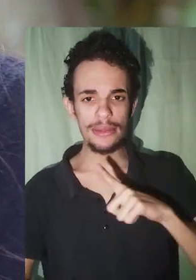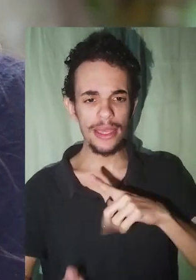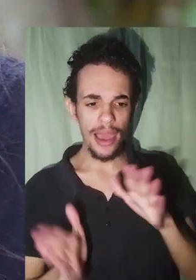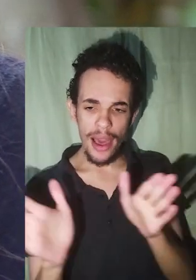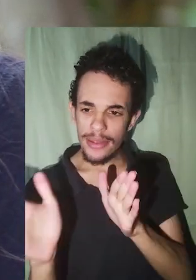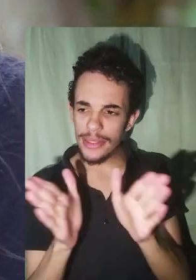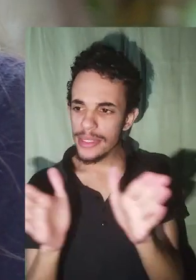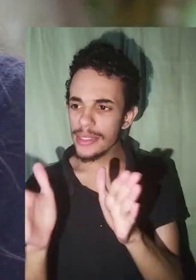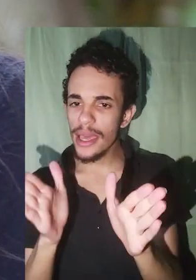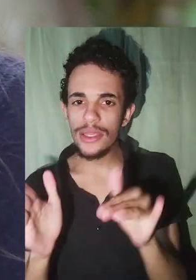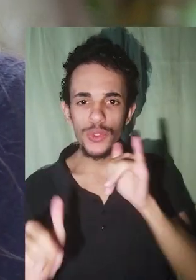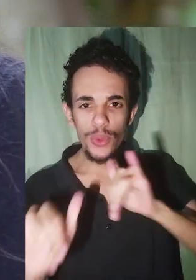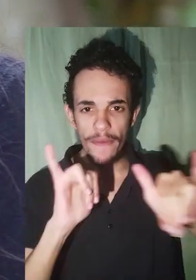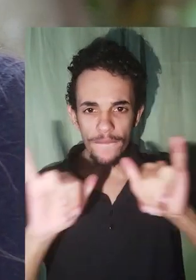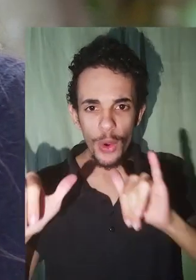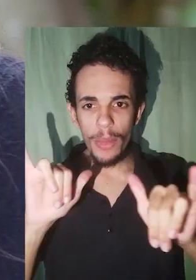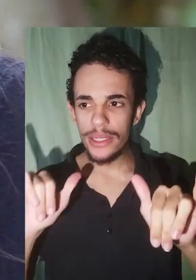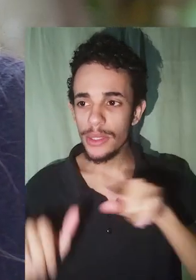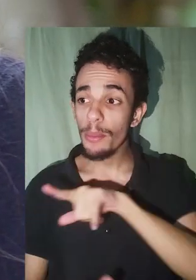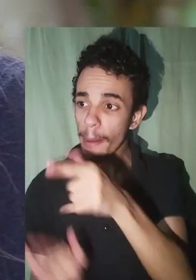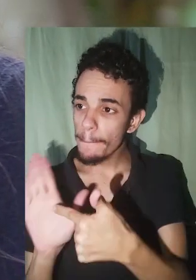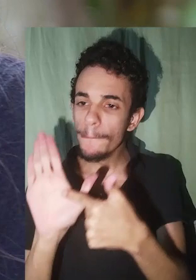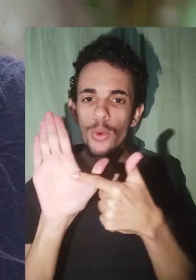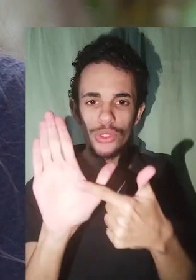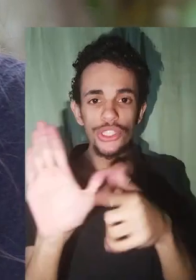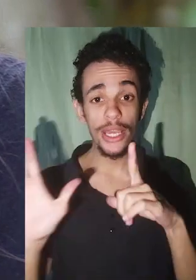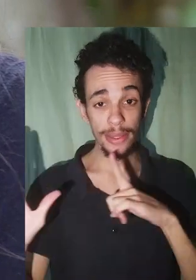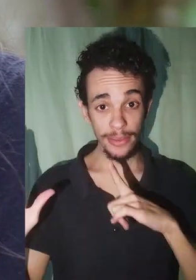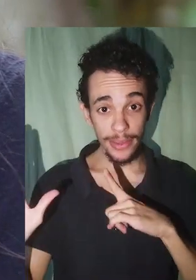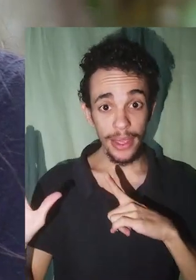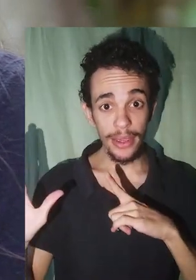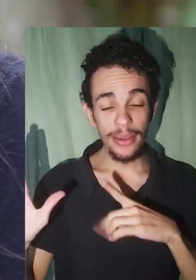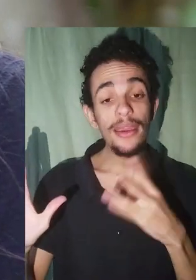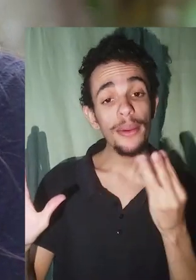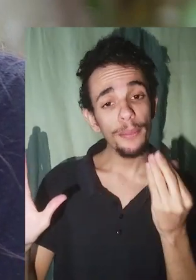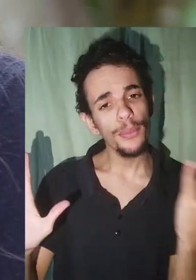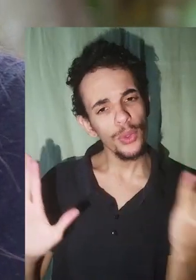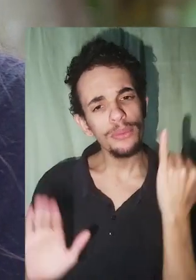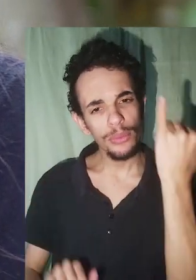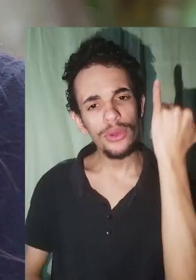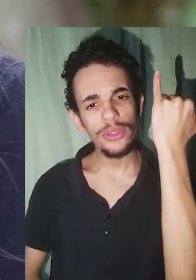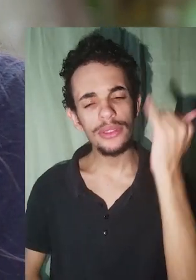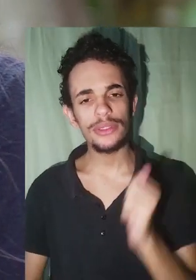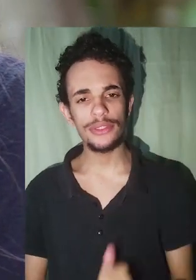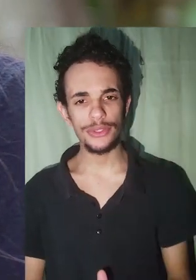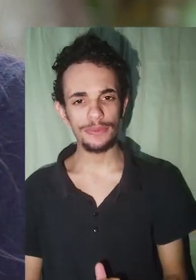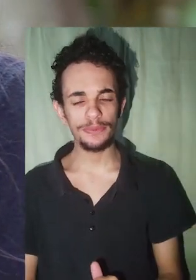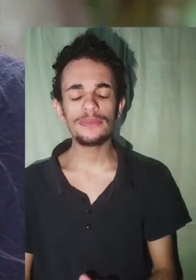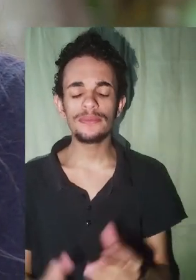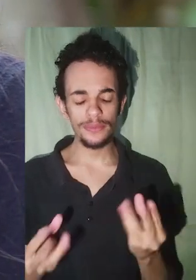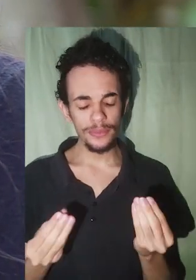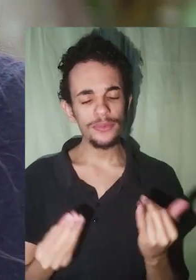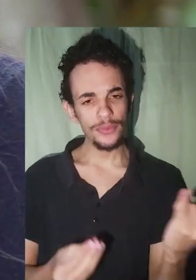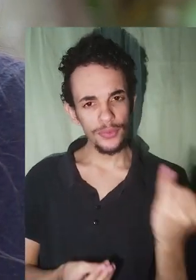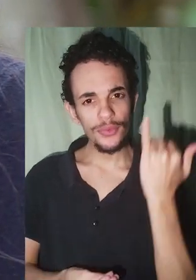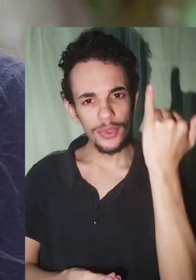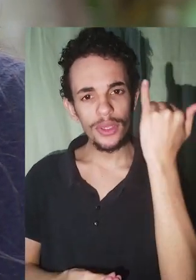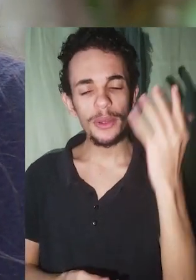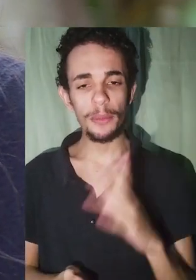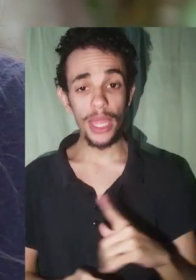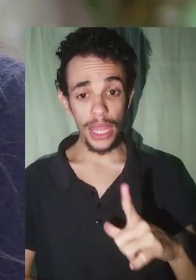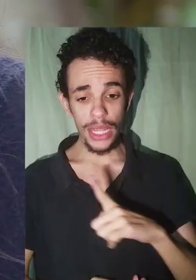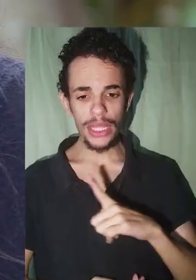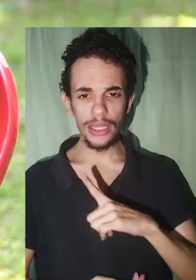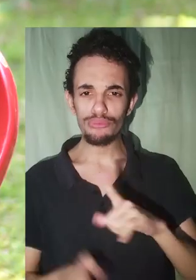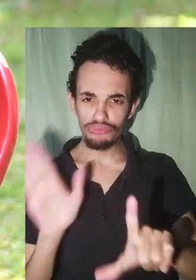a acessibilidade para que eles possam ser os protagonistas da vida e conhecer o movimento histórico da sua deficiência, acho que é muito importante para